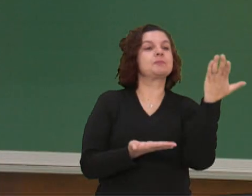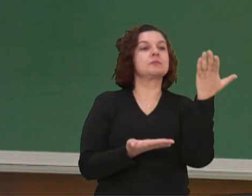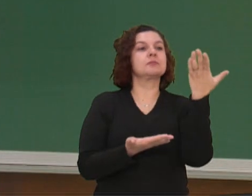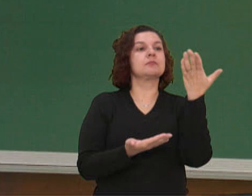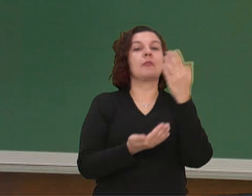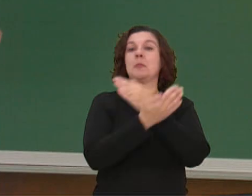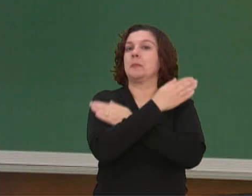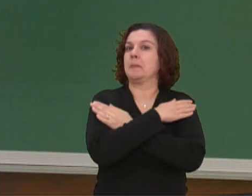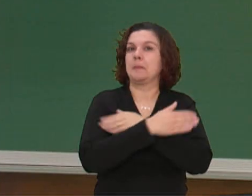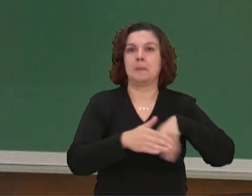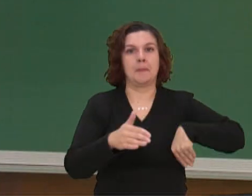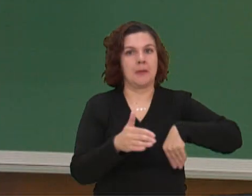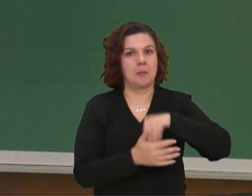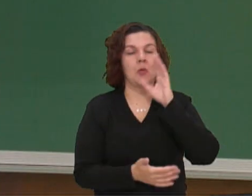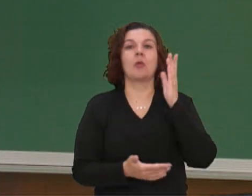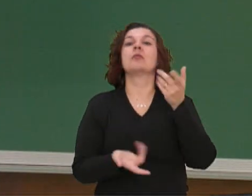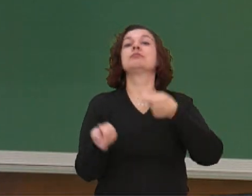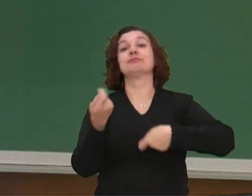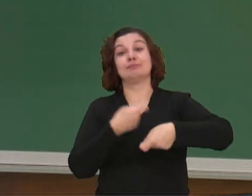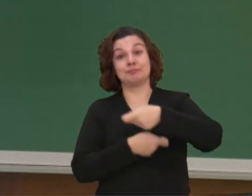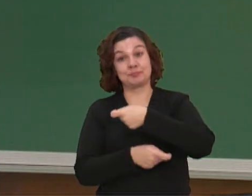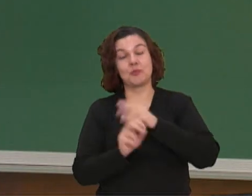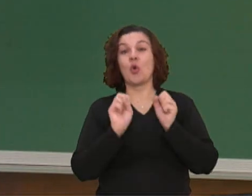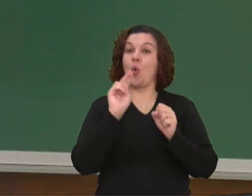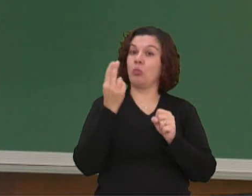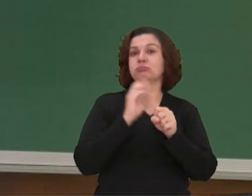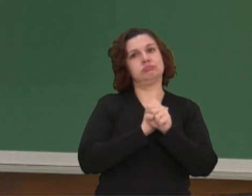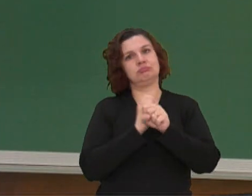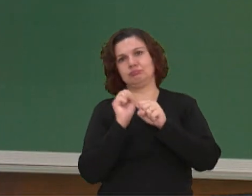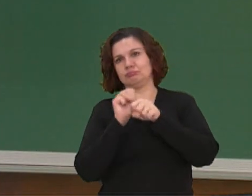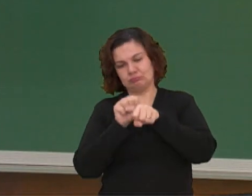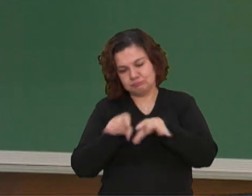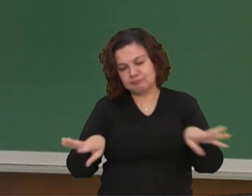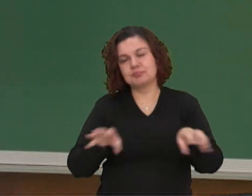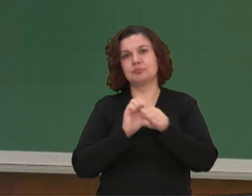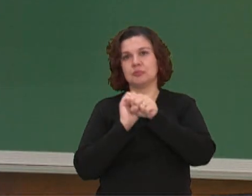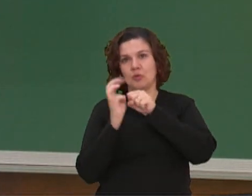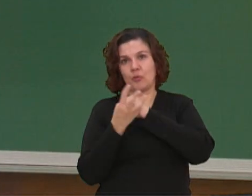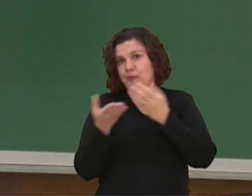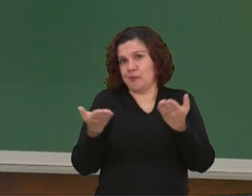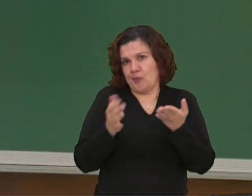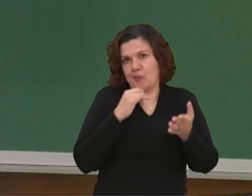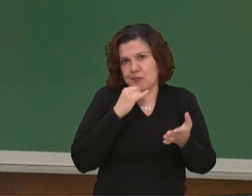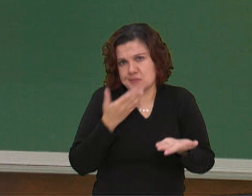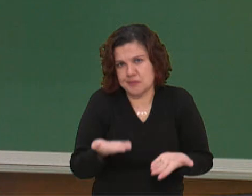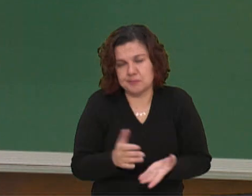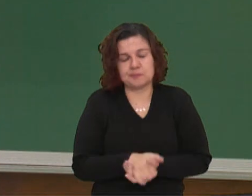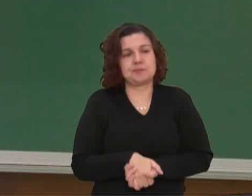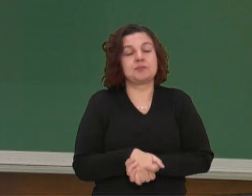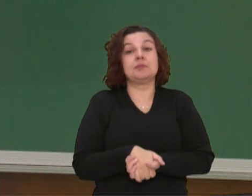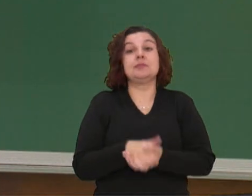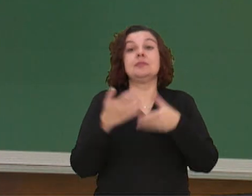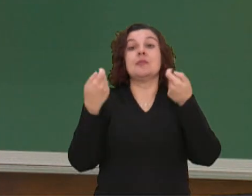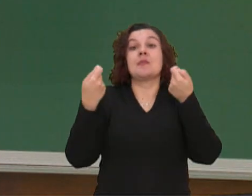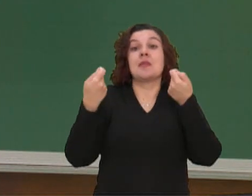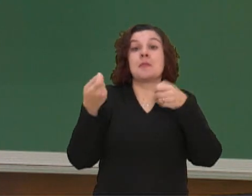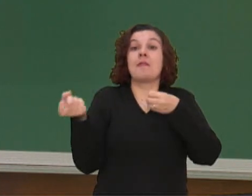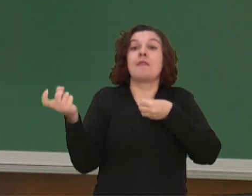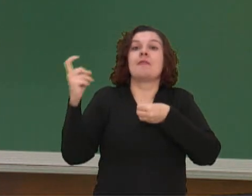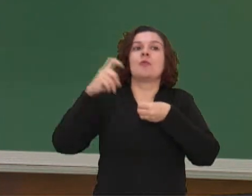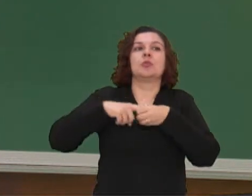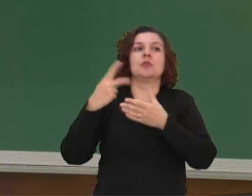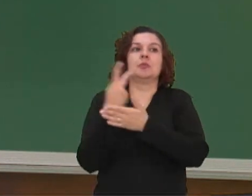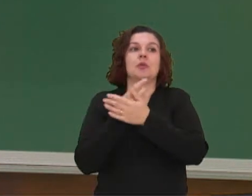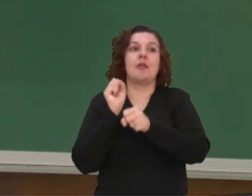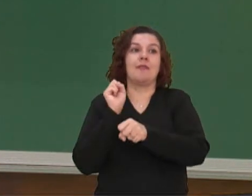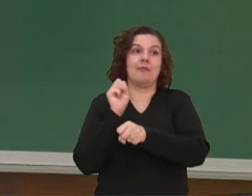por exemplo, crises econômicas, a pandemia, como a gente já falou, e aí depois tem que retornar ao mercado, tem que procurar uma vaga de